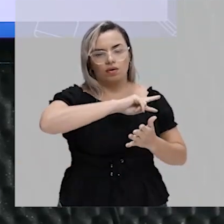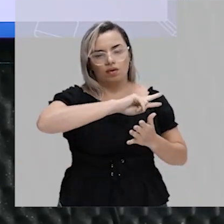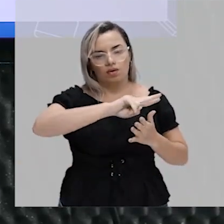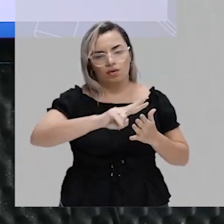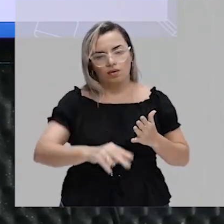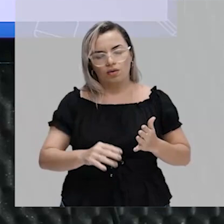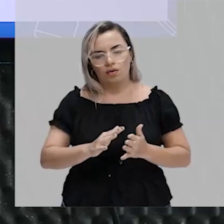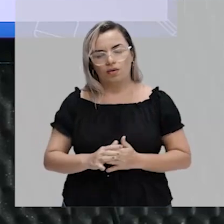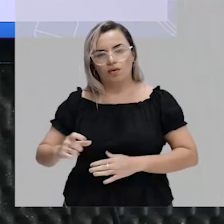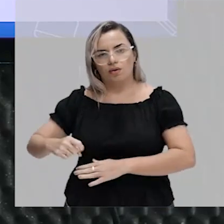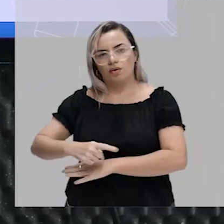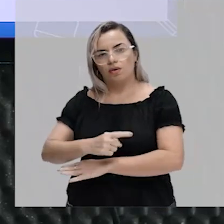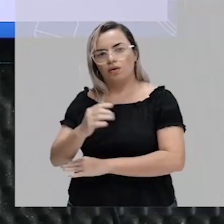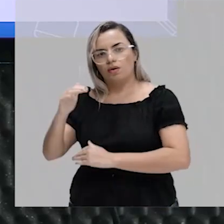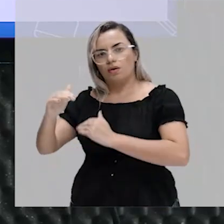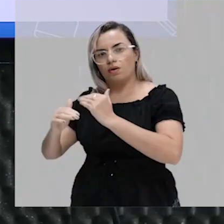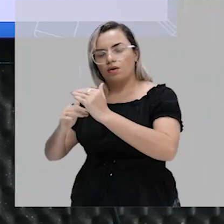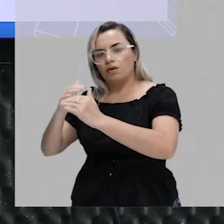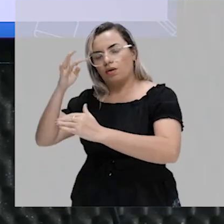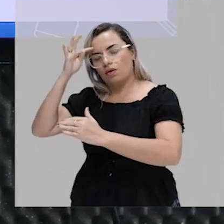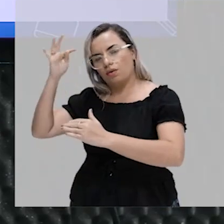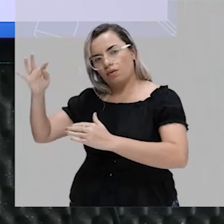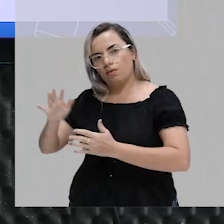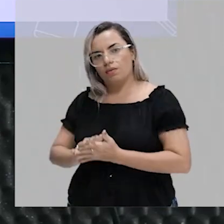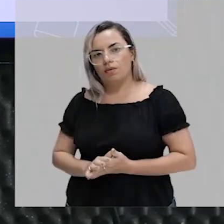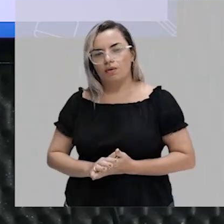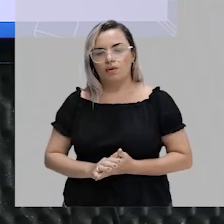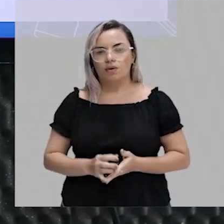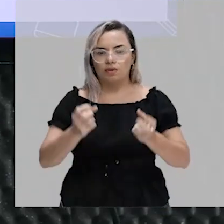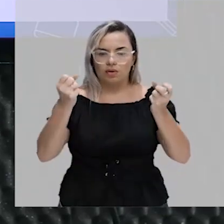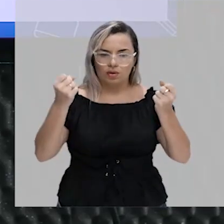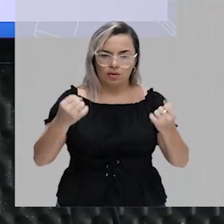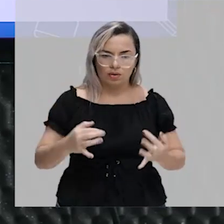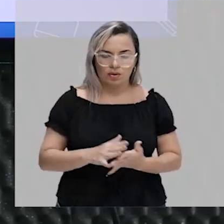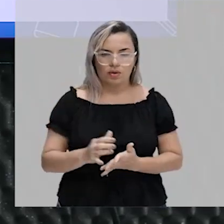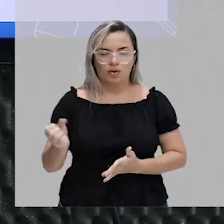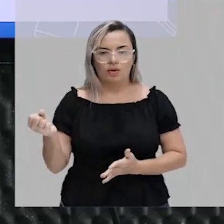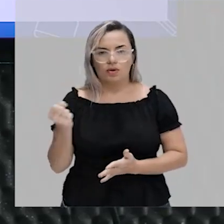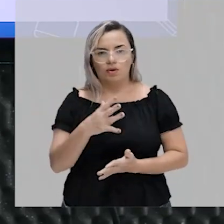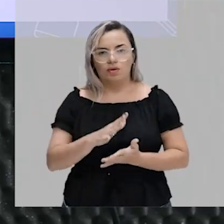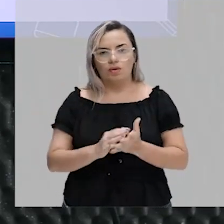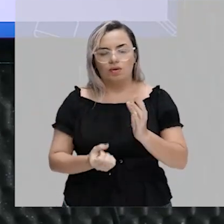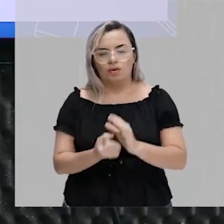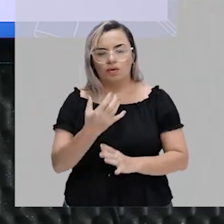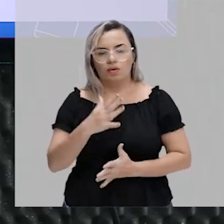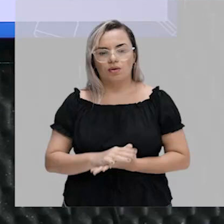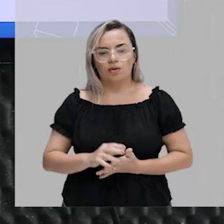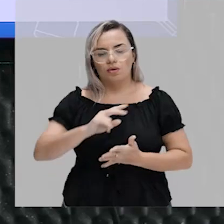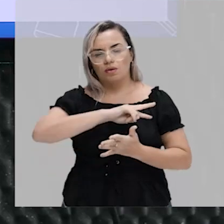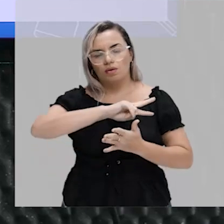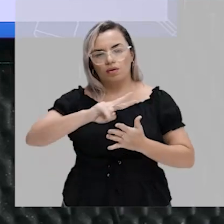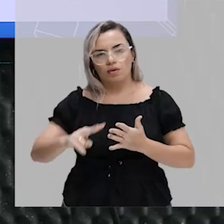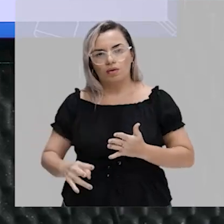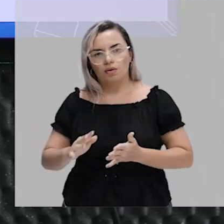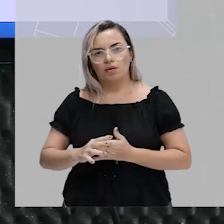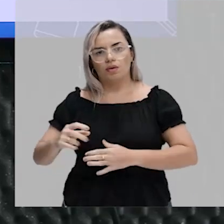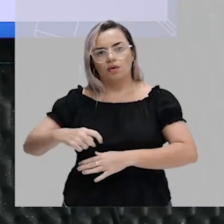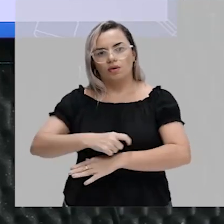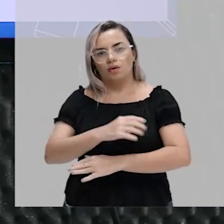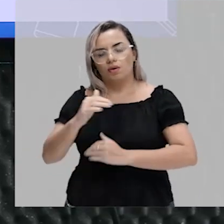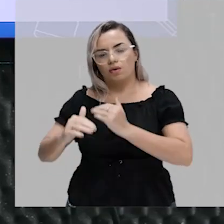A evolução, por exemplo, a teoria da evolução, ela explica como novas espécies são formadas. E um dos mecanismos que